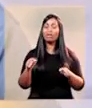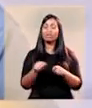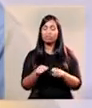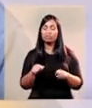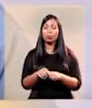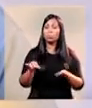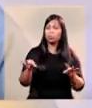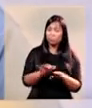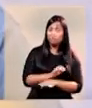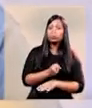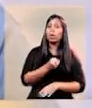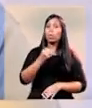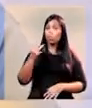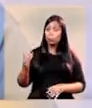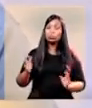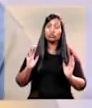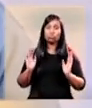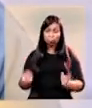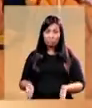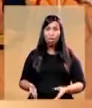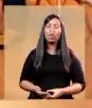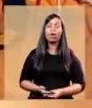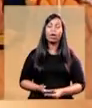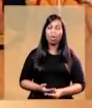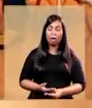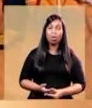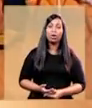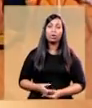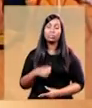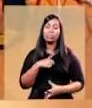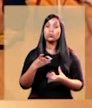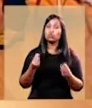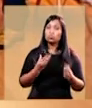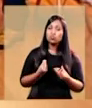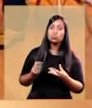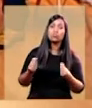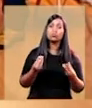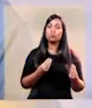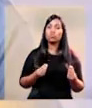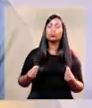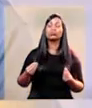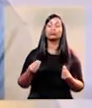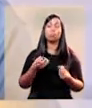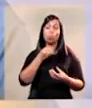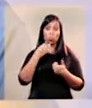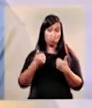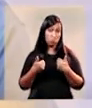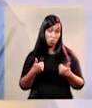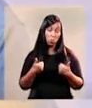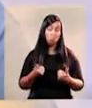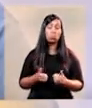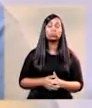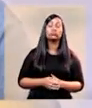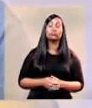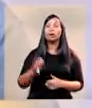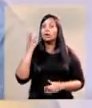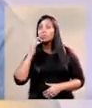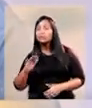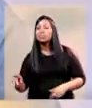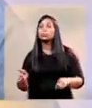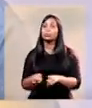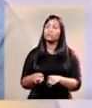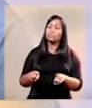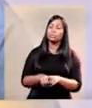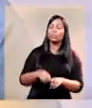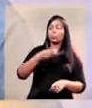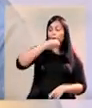sendo efetuado em alguns casos, que temos tido bastante sucesso, né? Tanto para a